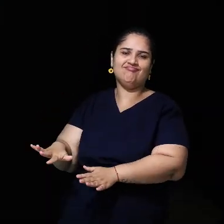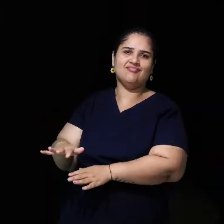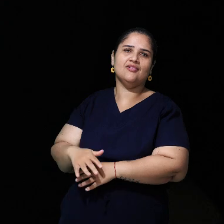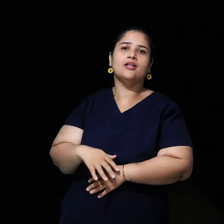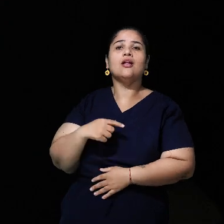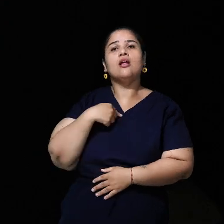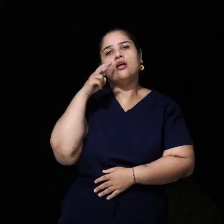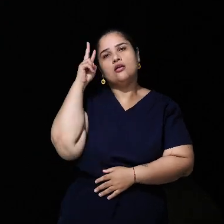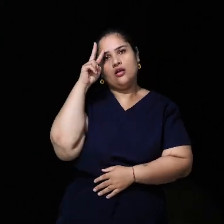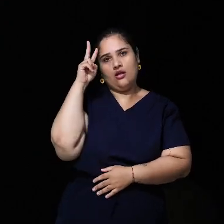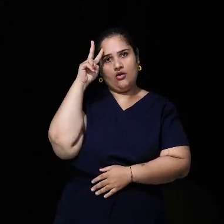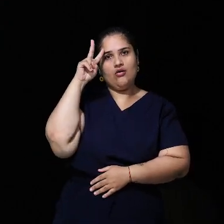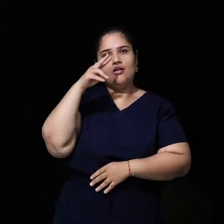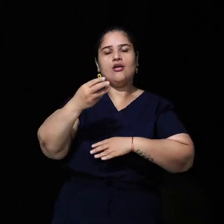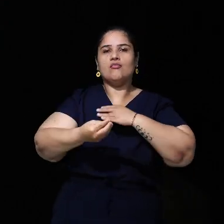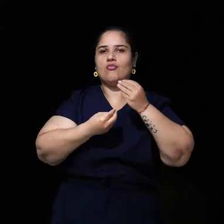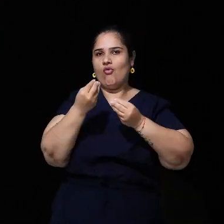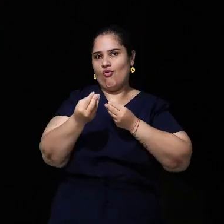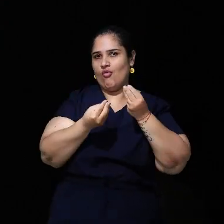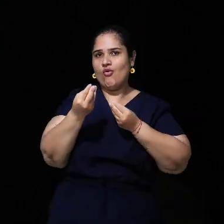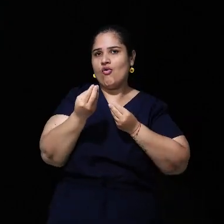Eu lembro como se fosse